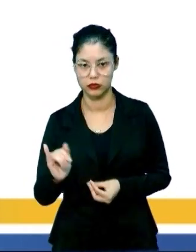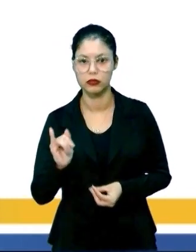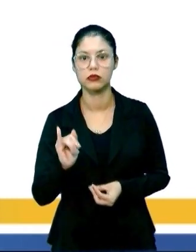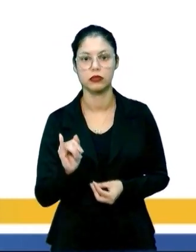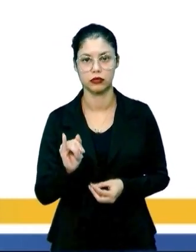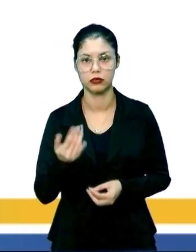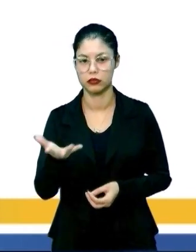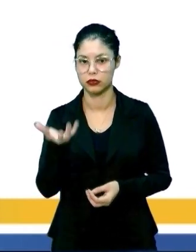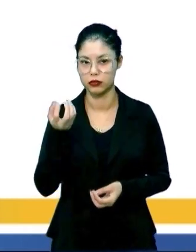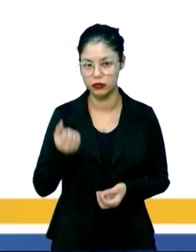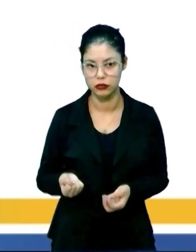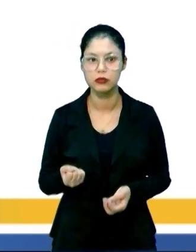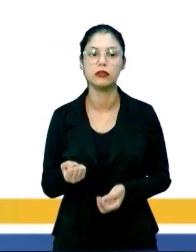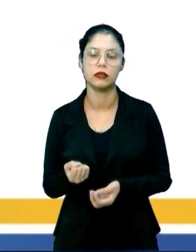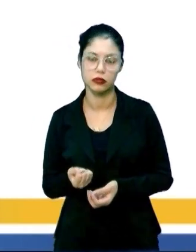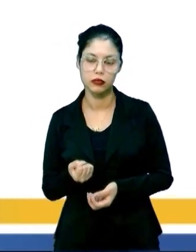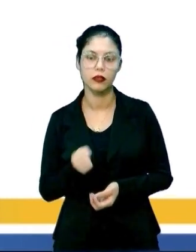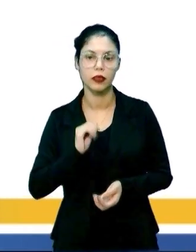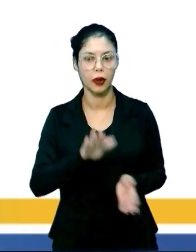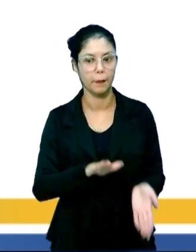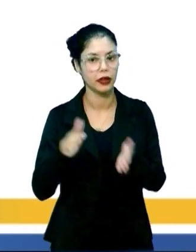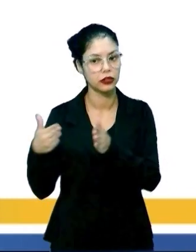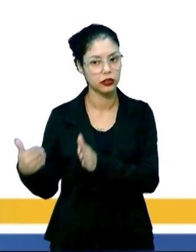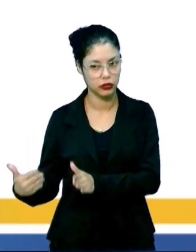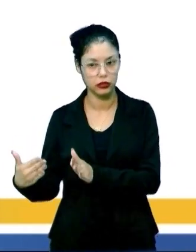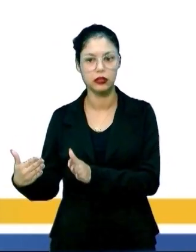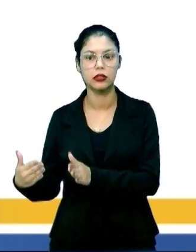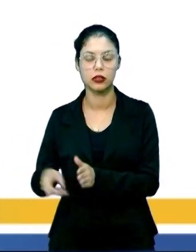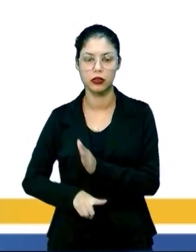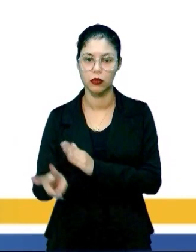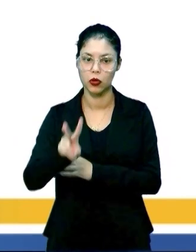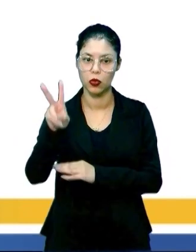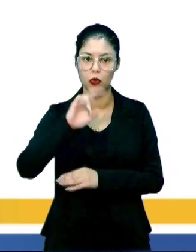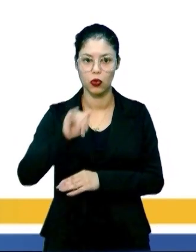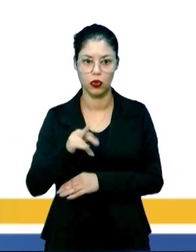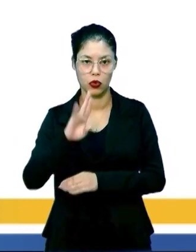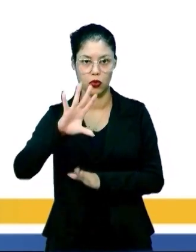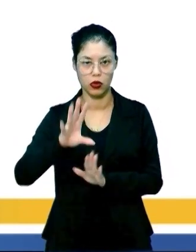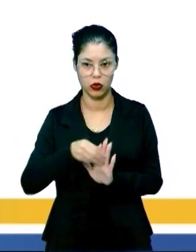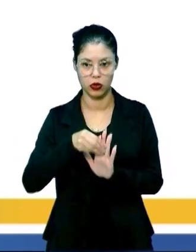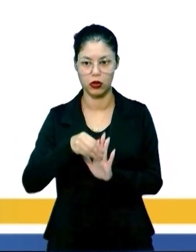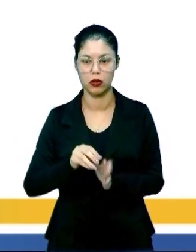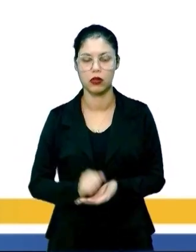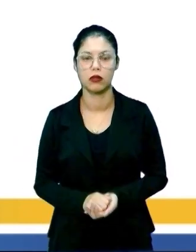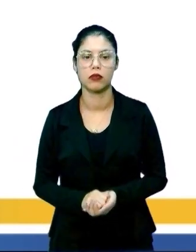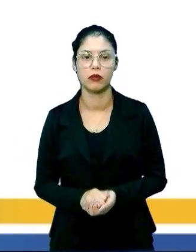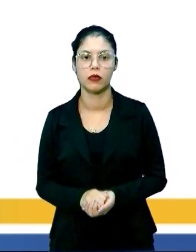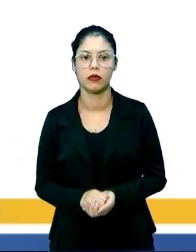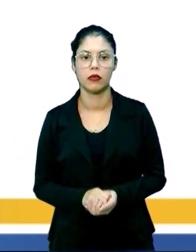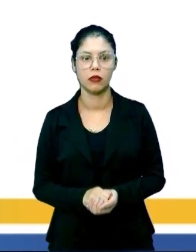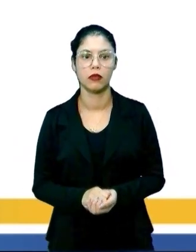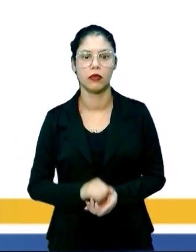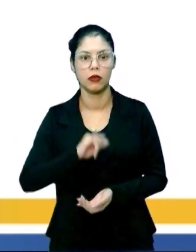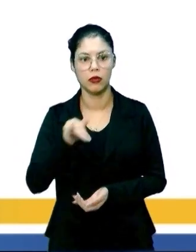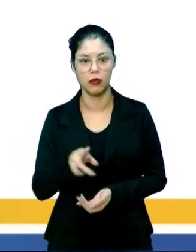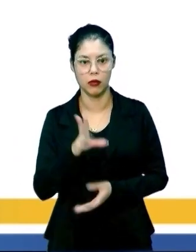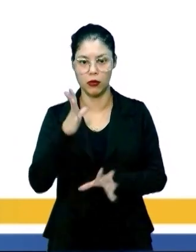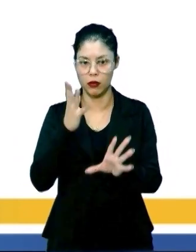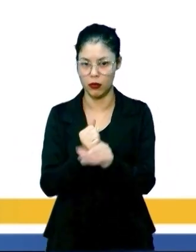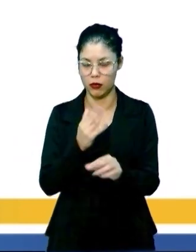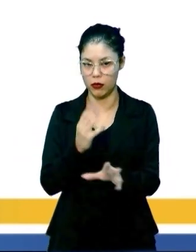vai receber e a partir desse valor o juro será aplicado em cima. Vamos lá, os juros